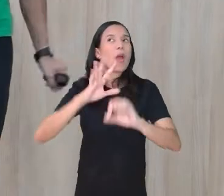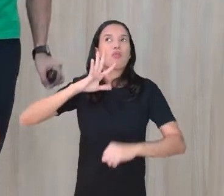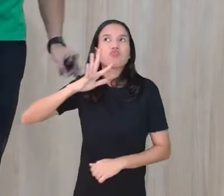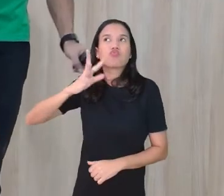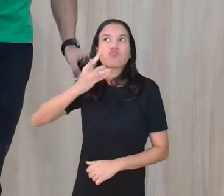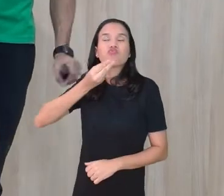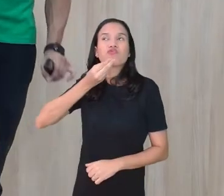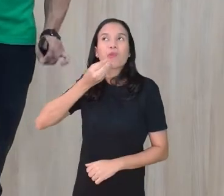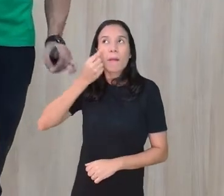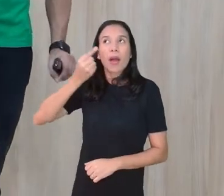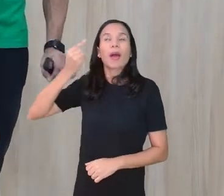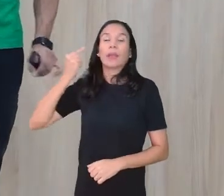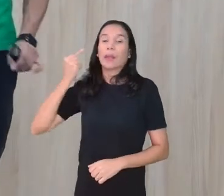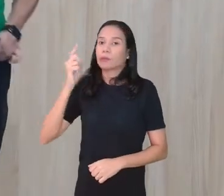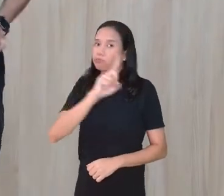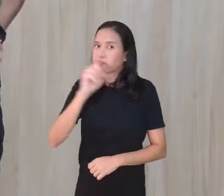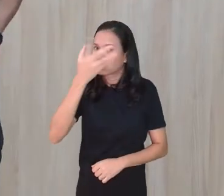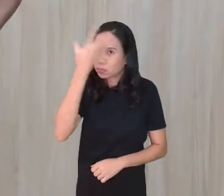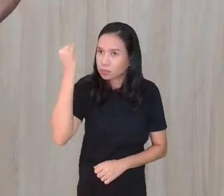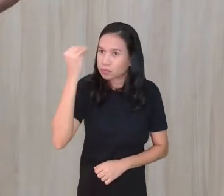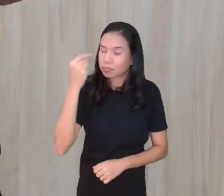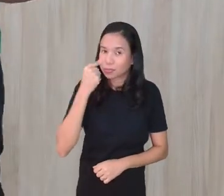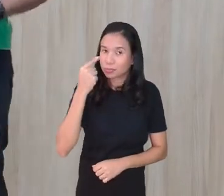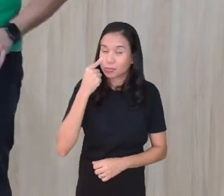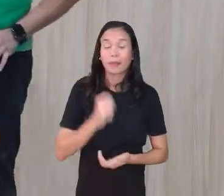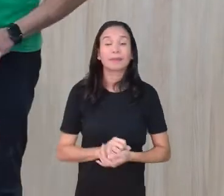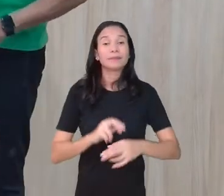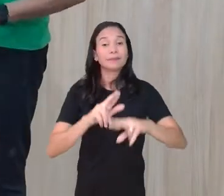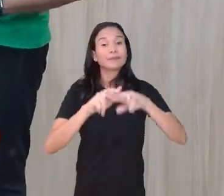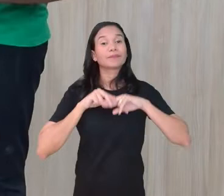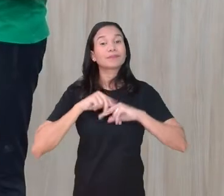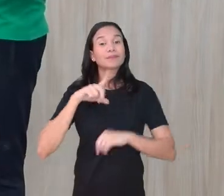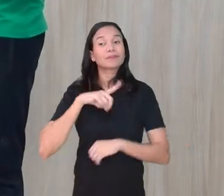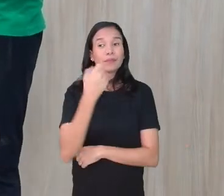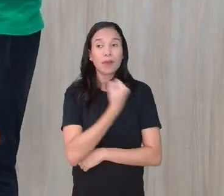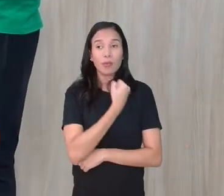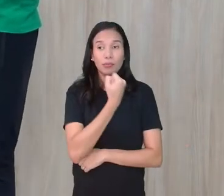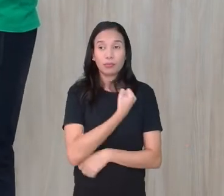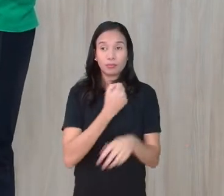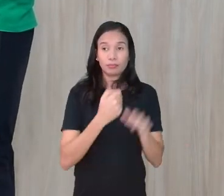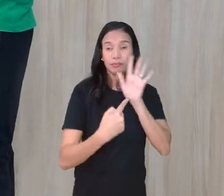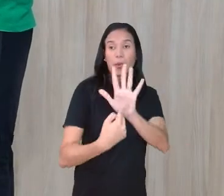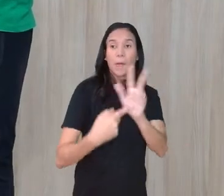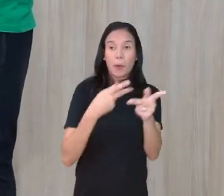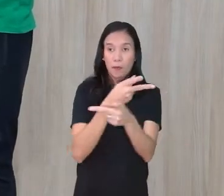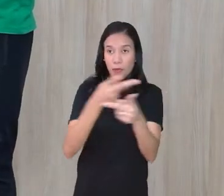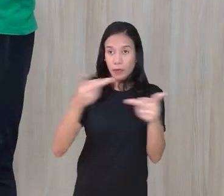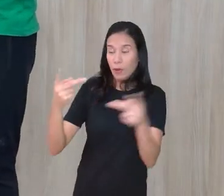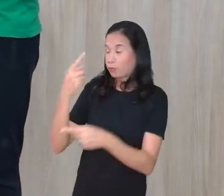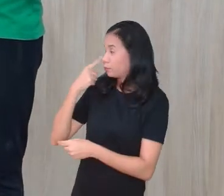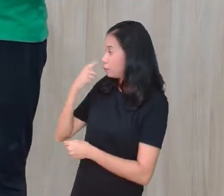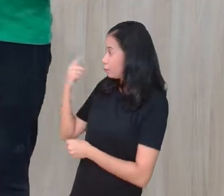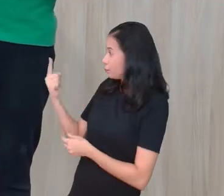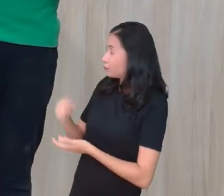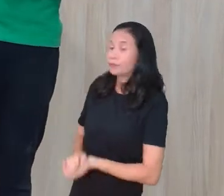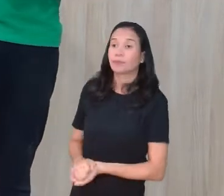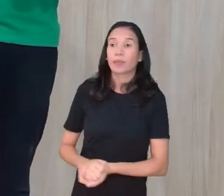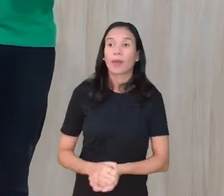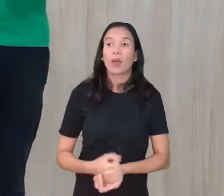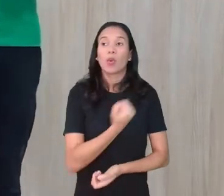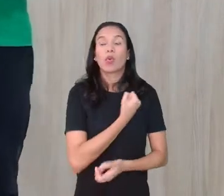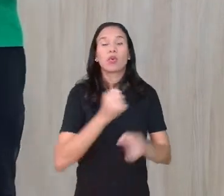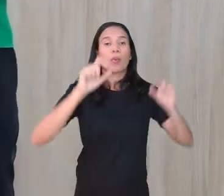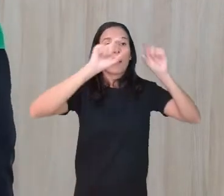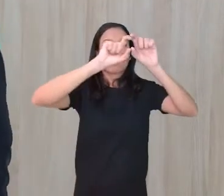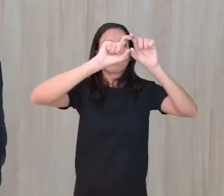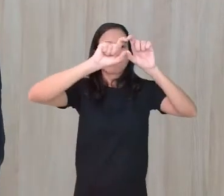conhecimento anterior, tá? Não se esqueça. Então, ó, eu trouxe aqui alguns números para vocês, certo? Os primeiros números que